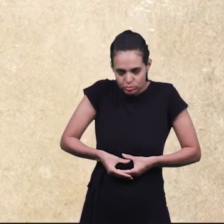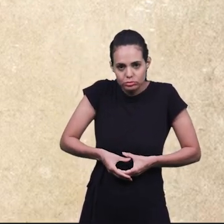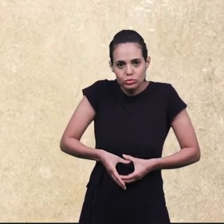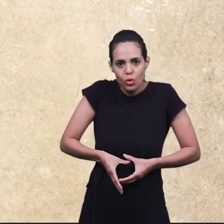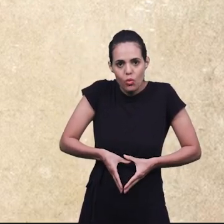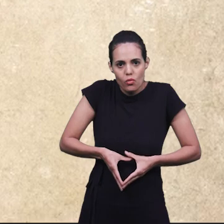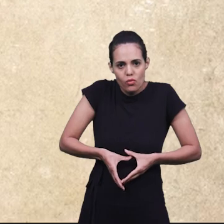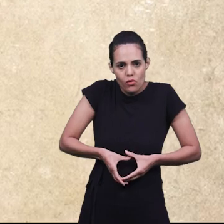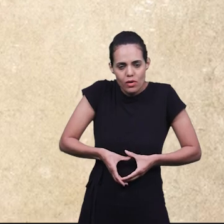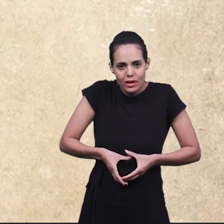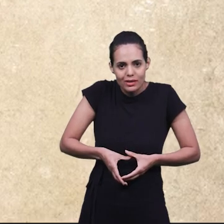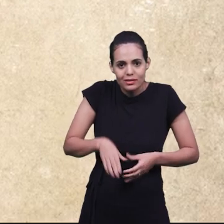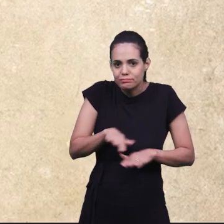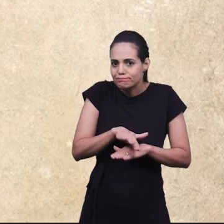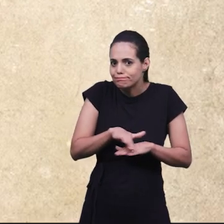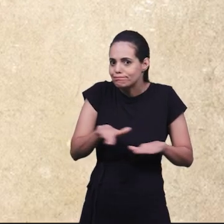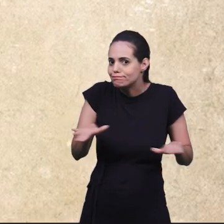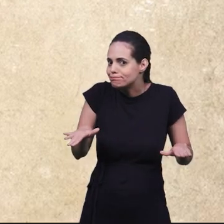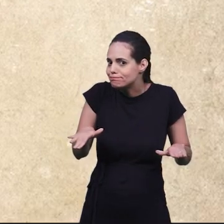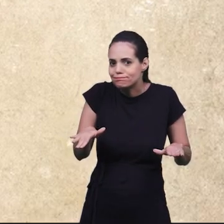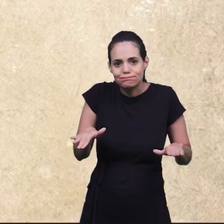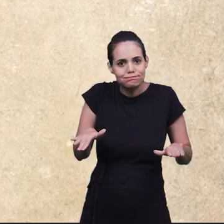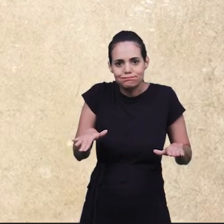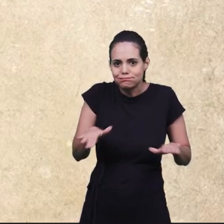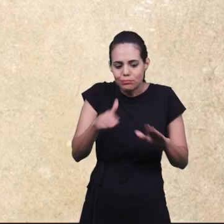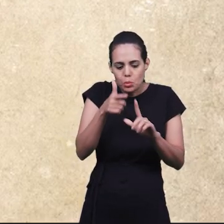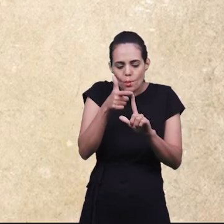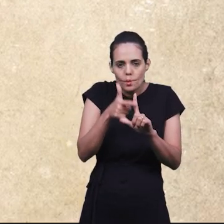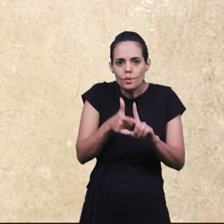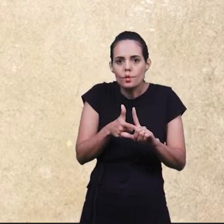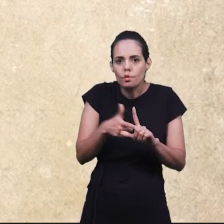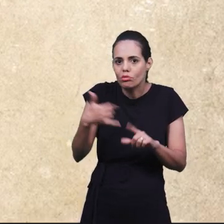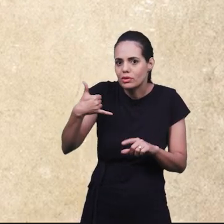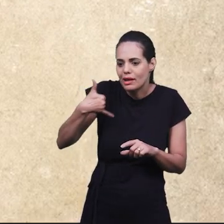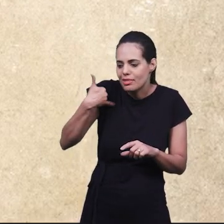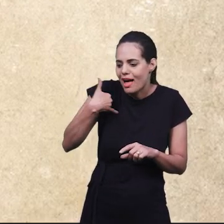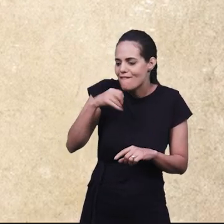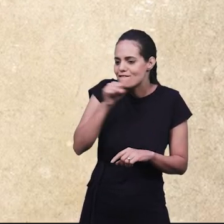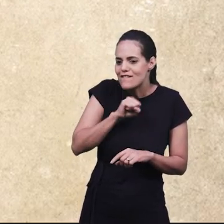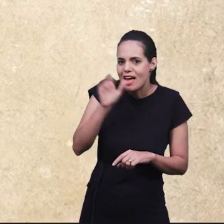Já tinha passado da idade que uma mulher pudesse gerar.